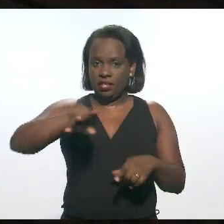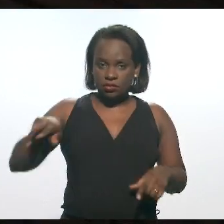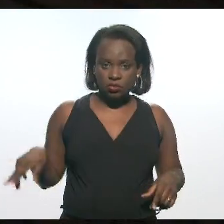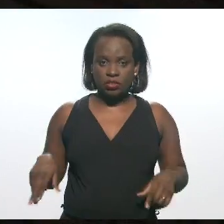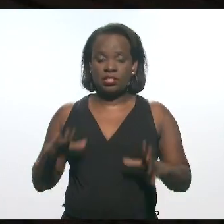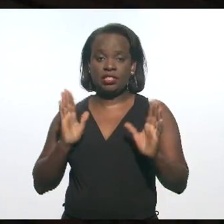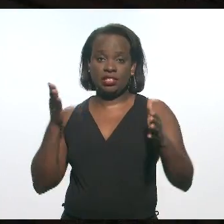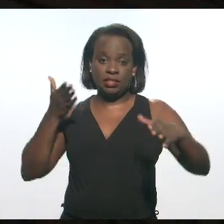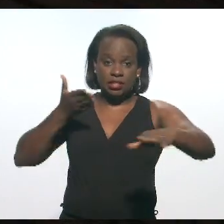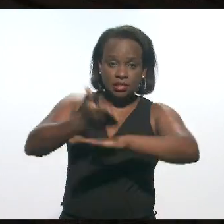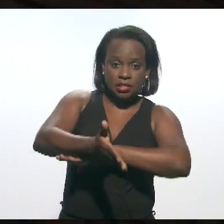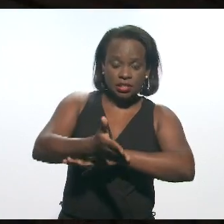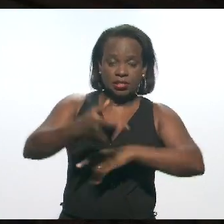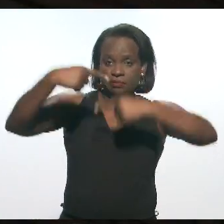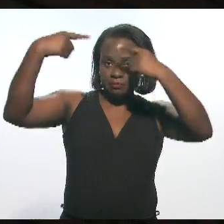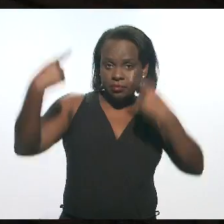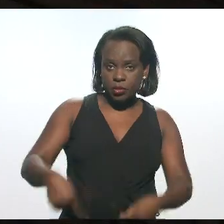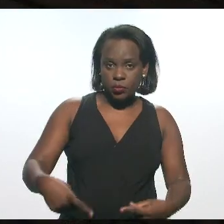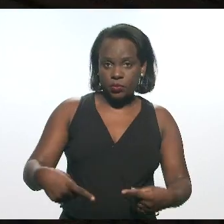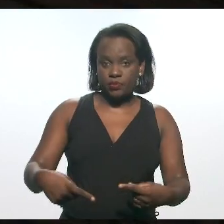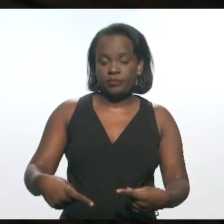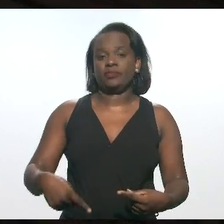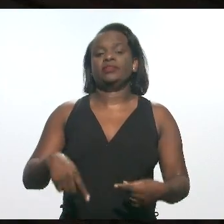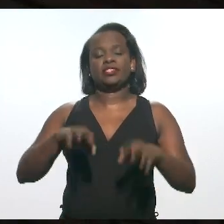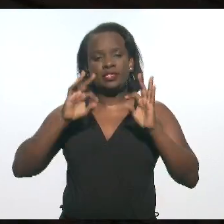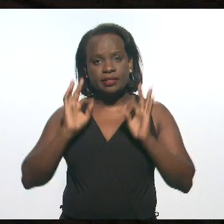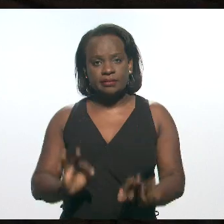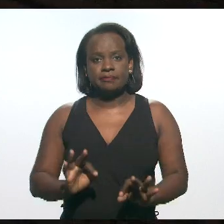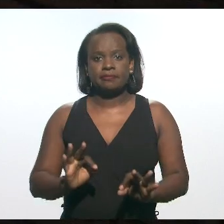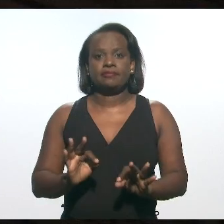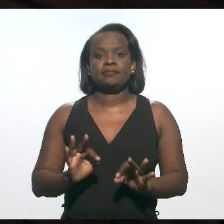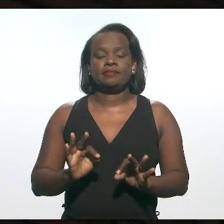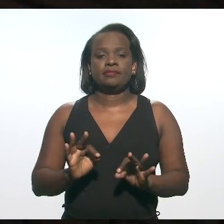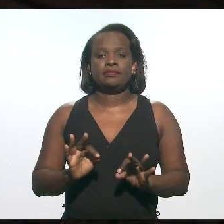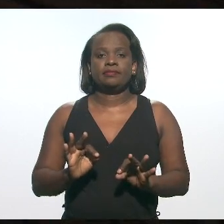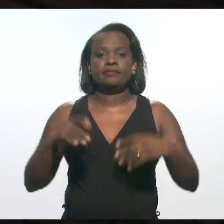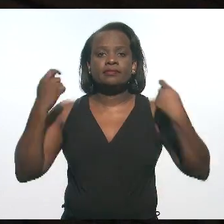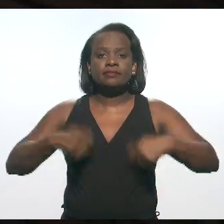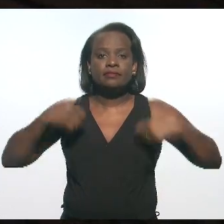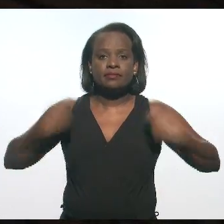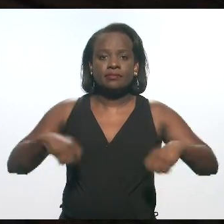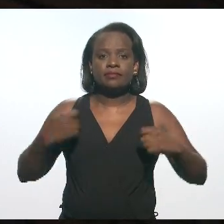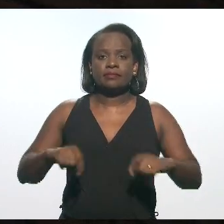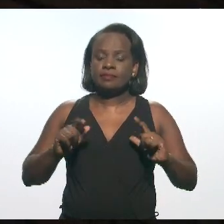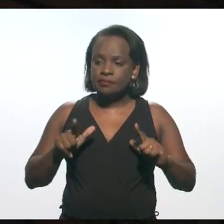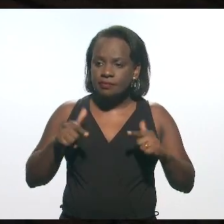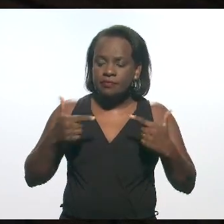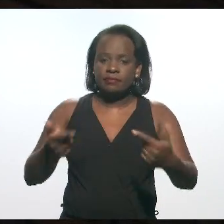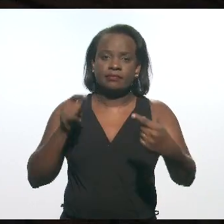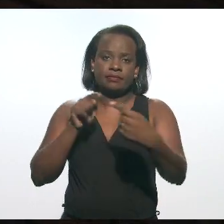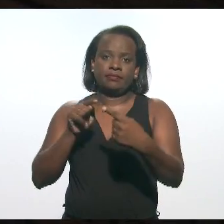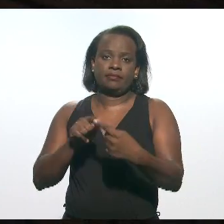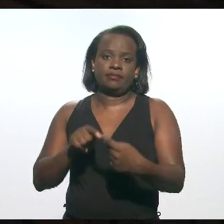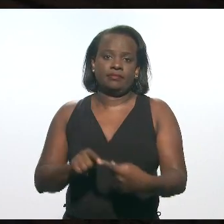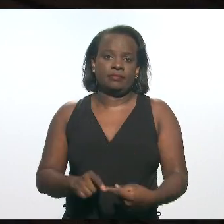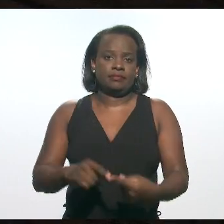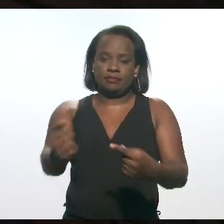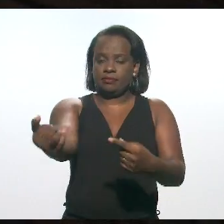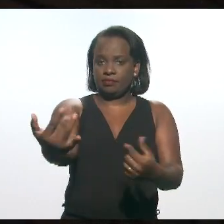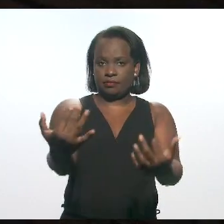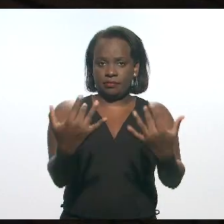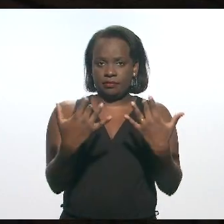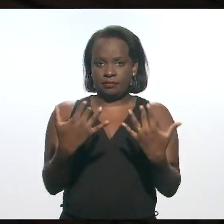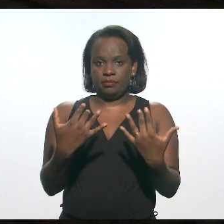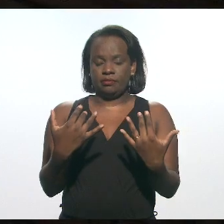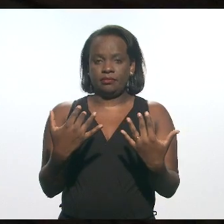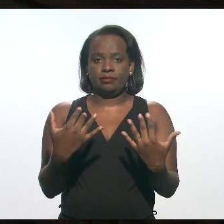quando entram neste confronto certamente tem que agir com fome venha